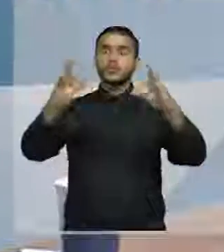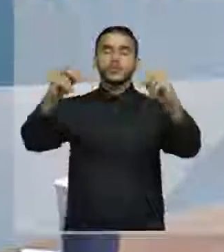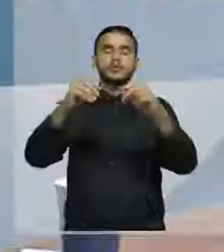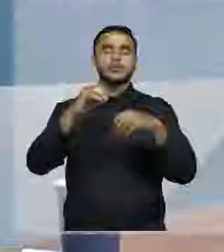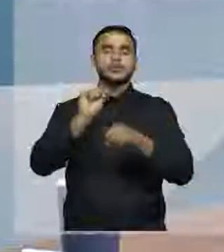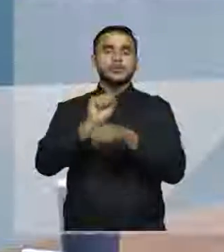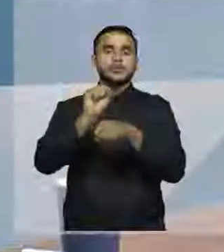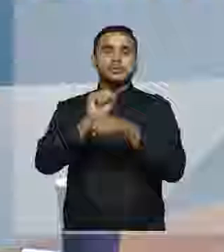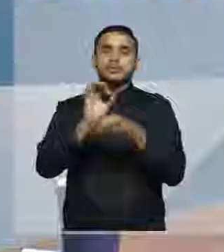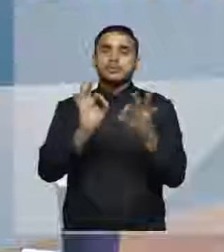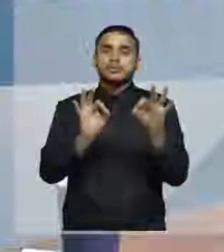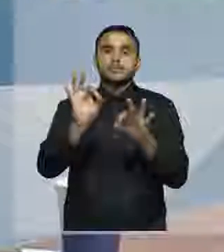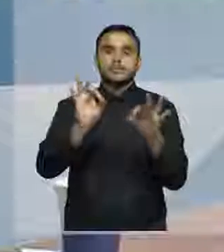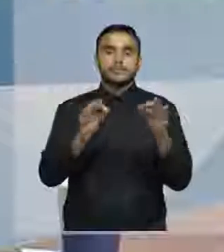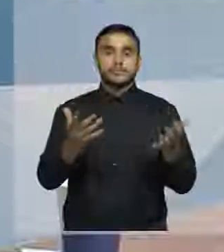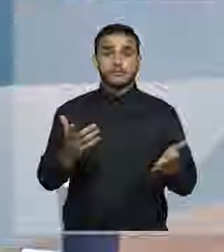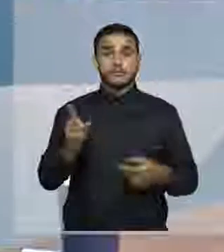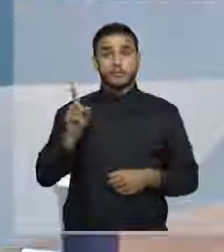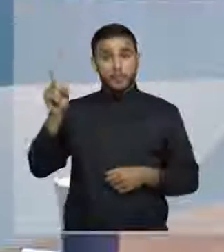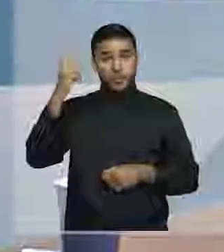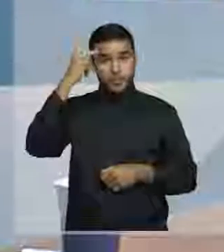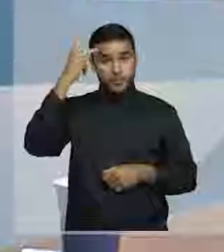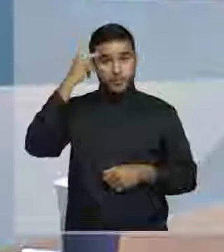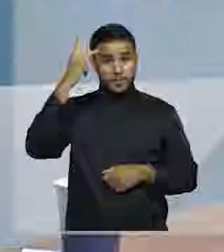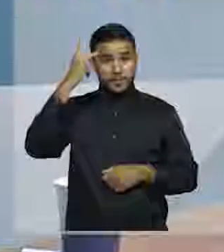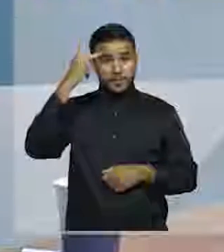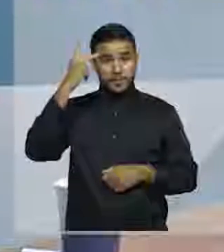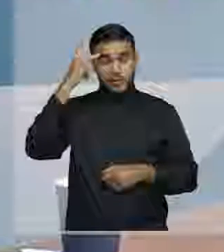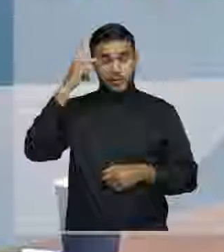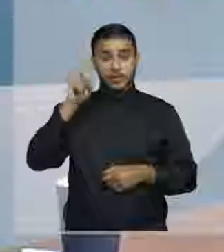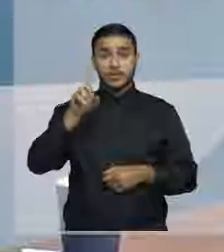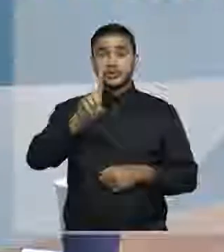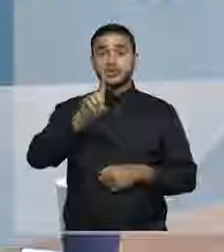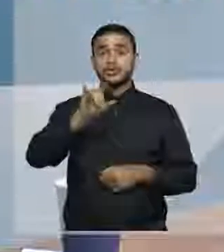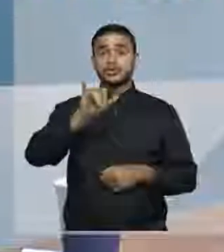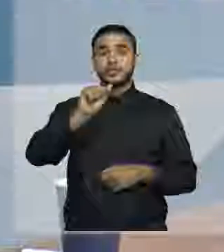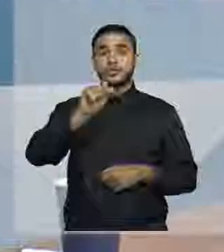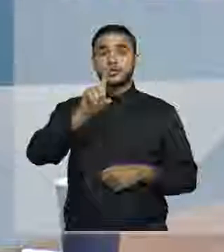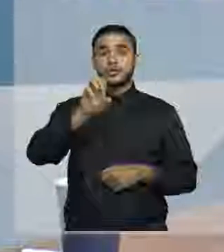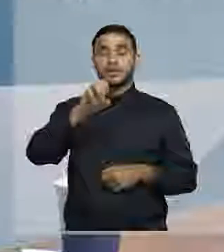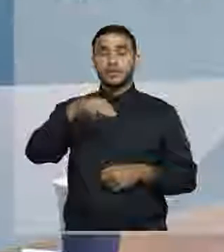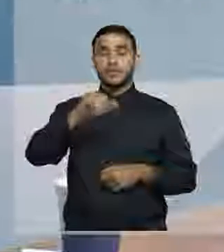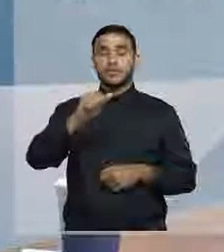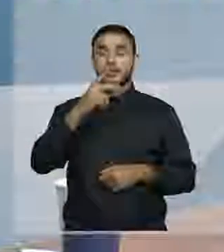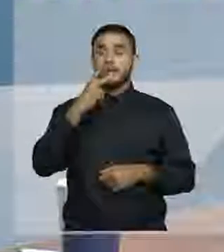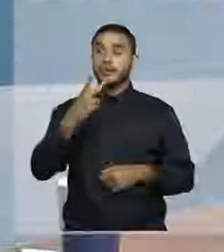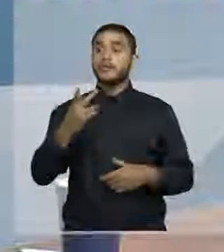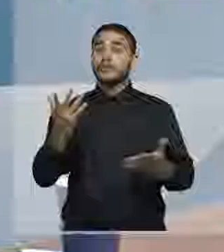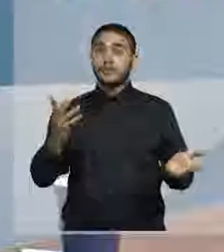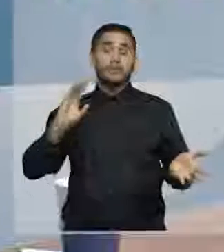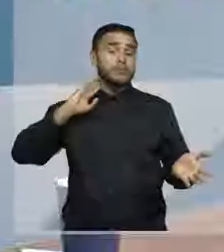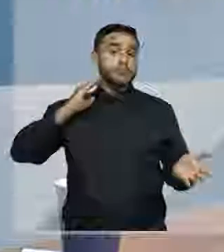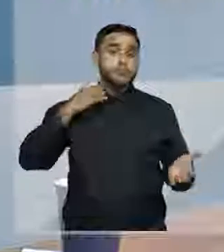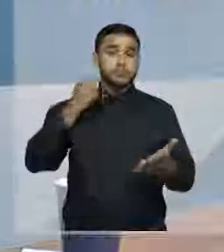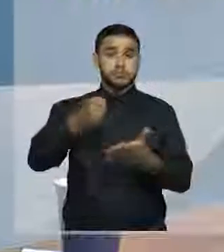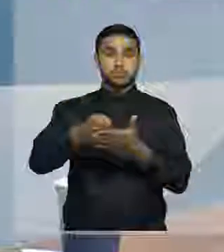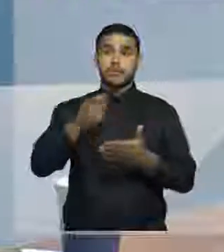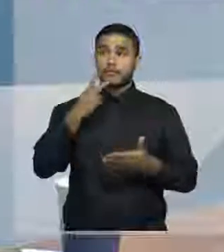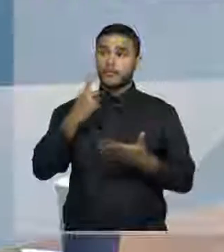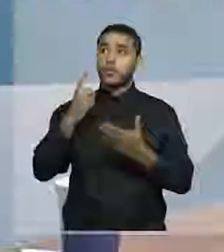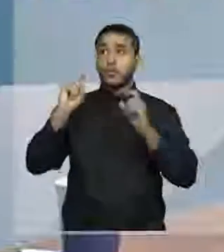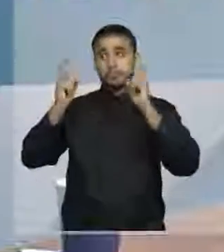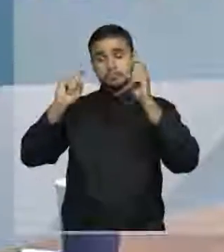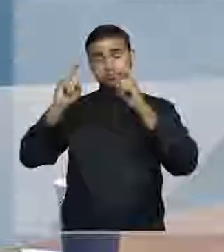conseguiu reduzir muito a sua criminalidade, quando um juiz lá, monocraticamente, resolveu determinar, claro que discutindo com